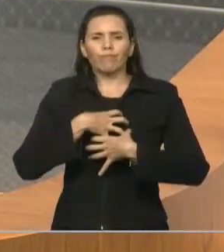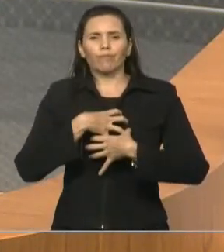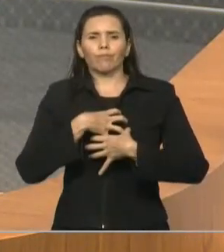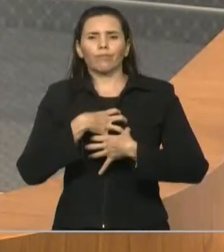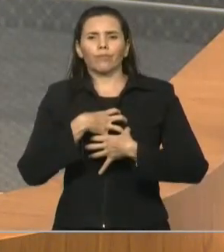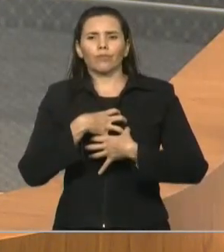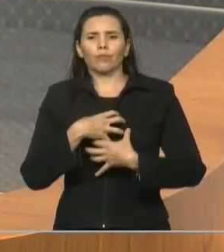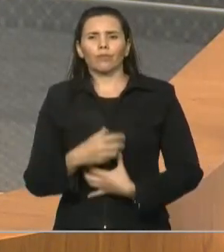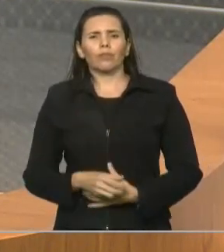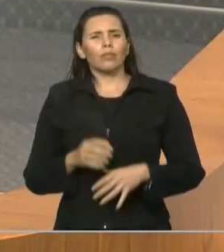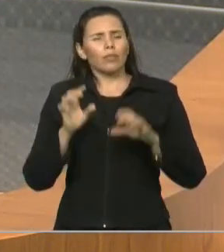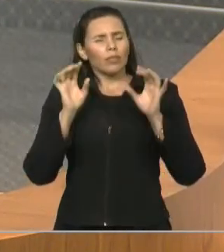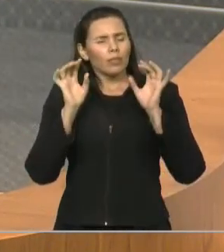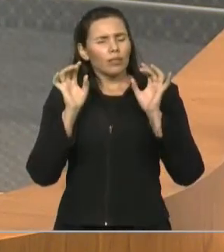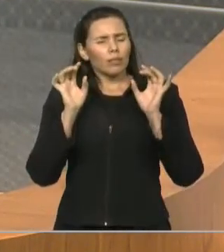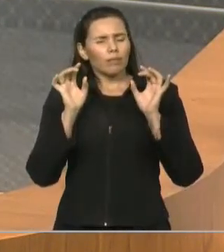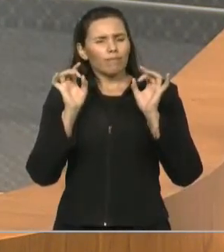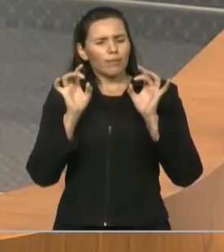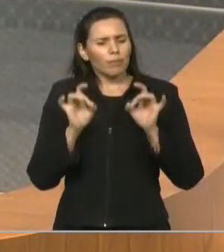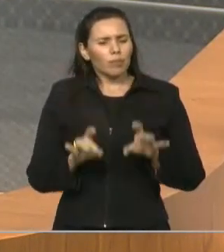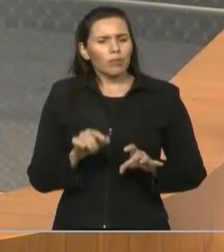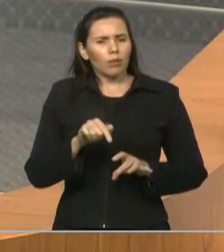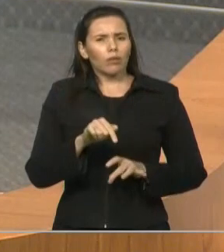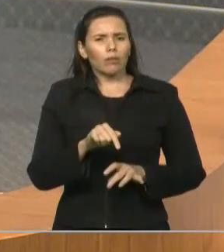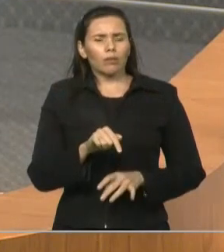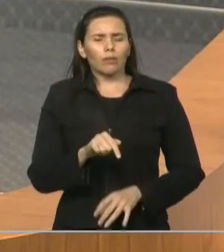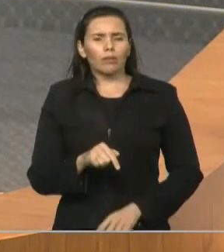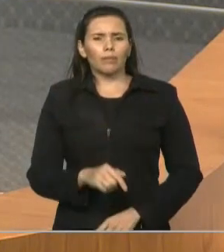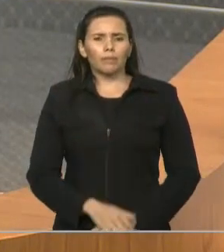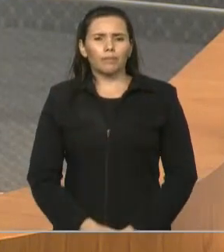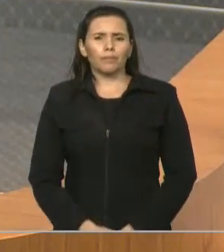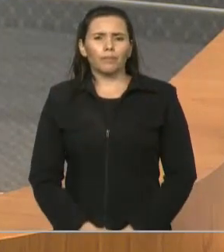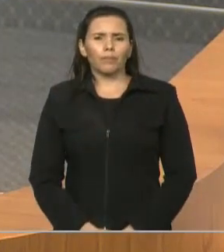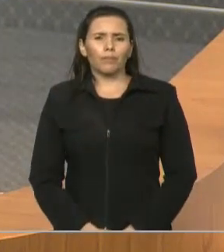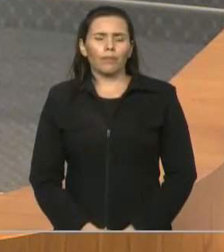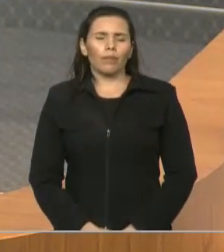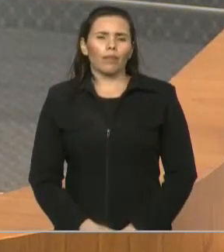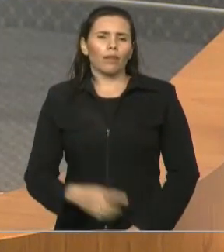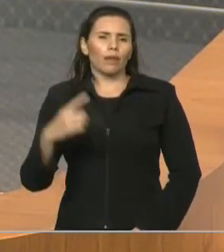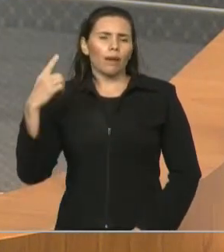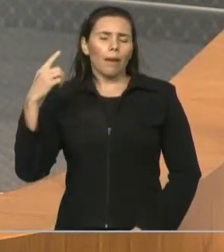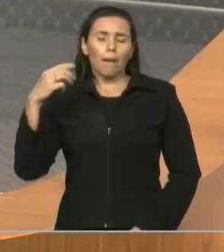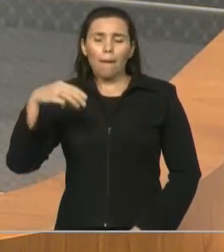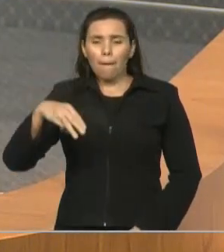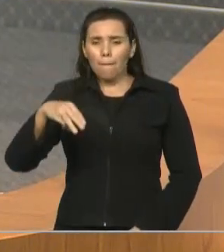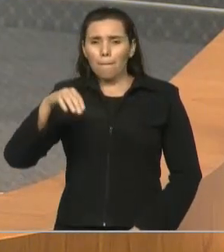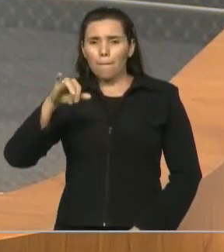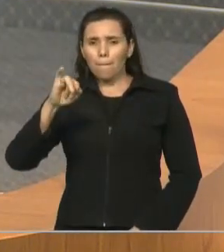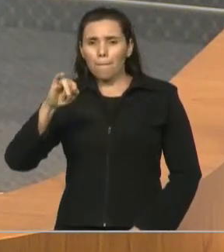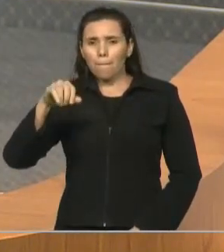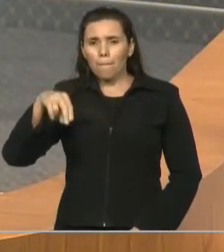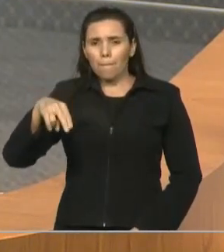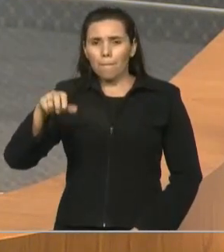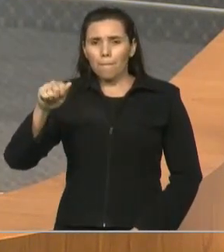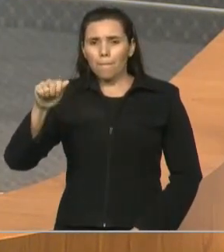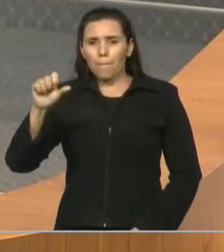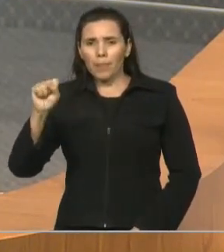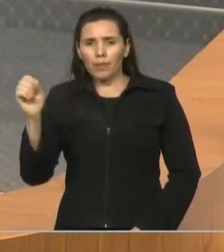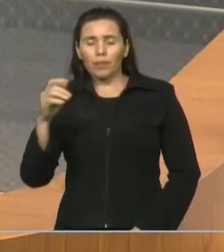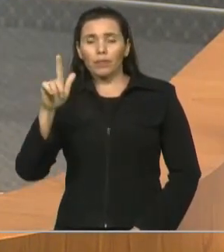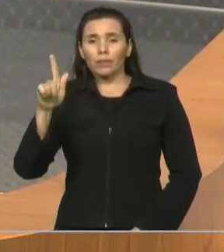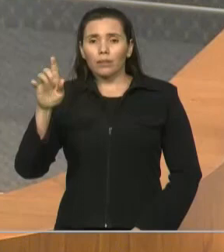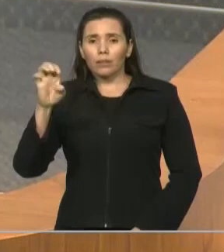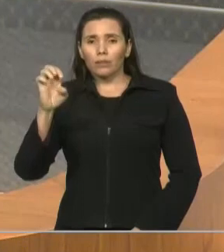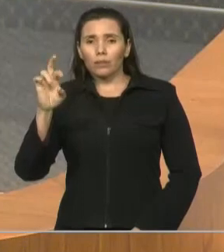o povo de Minas Gerais. Eu me refiro a Brumadinho. E às vezes nós nem sequer damos